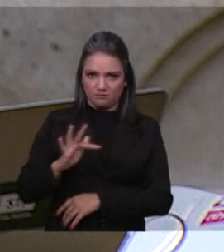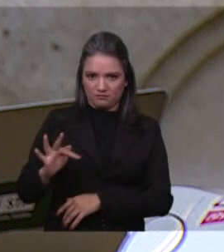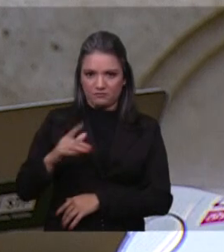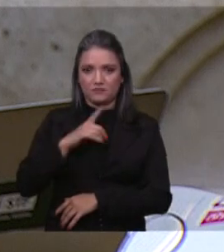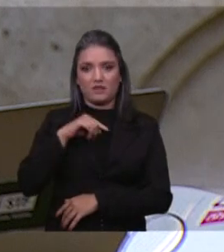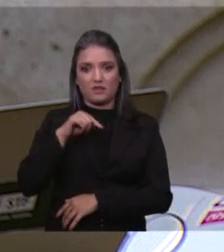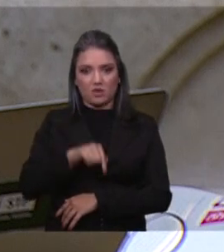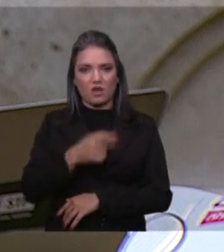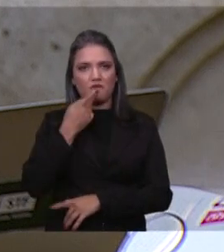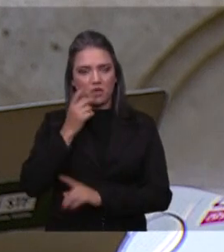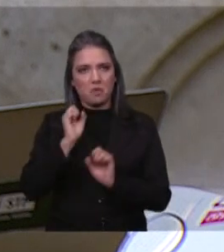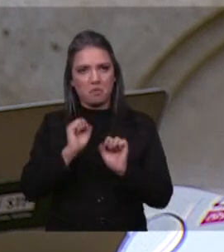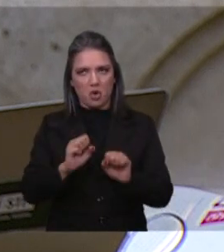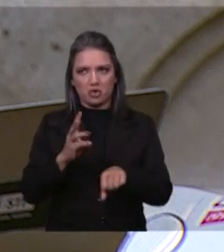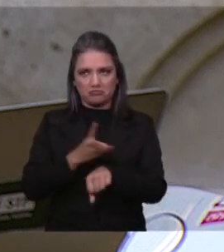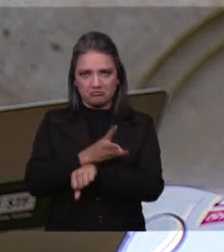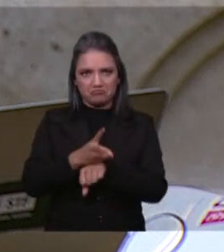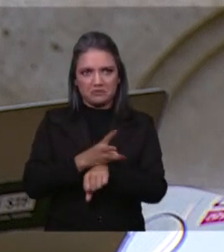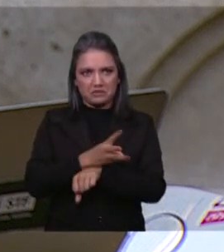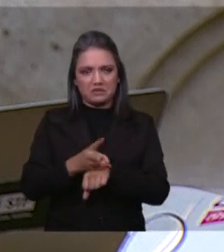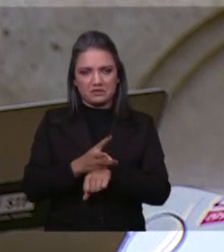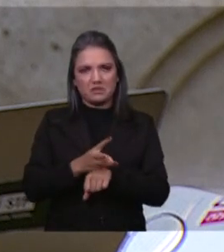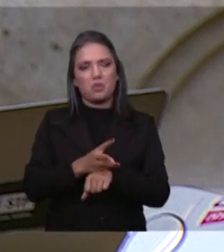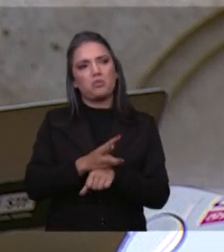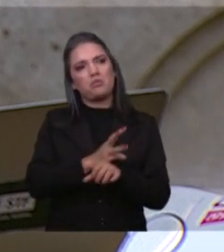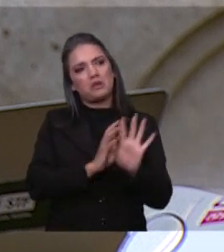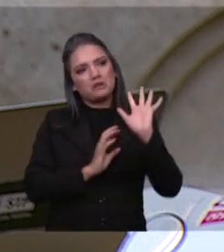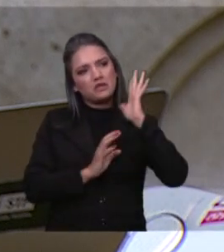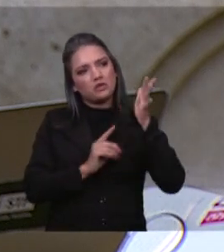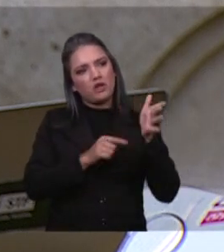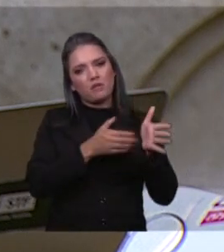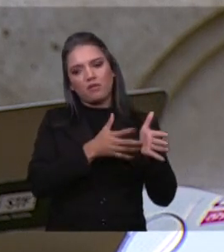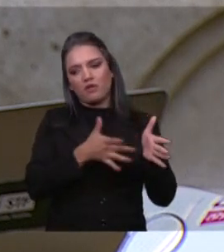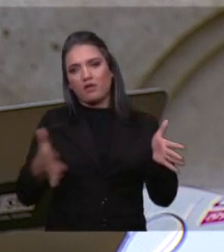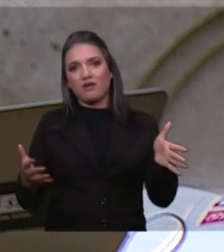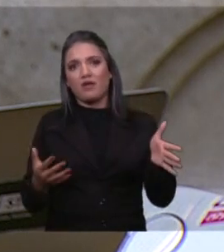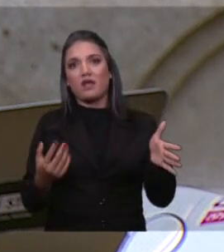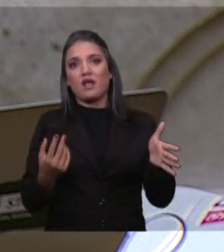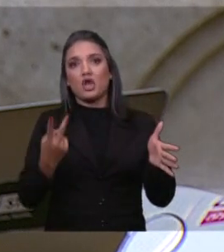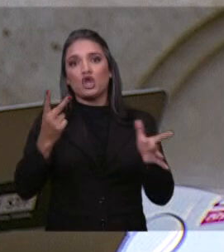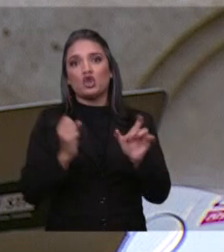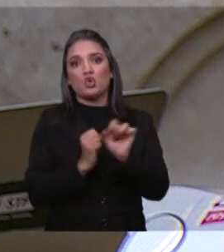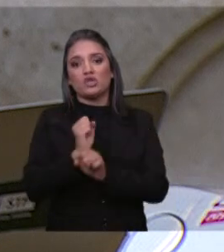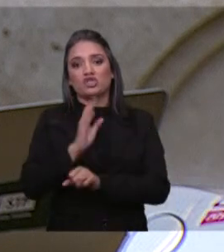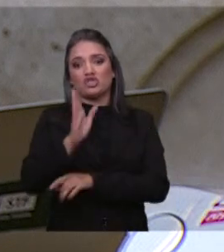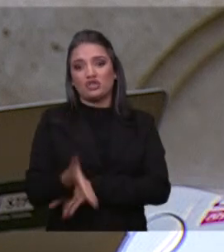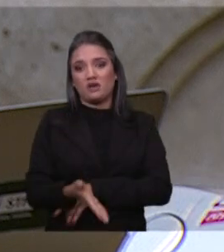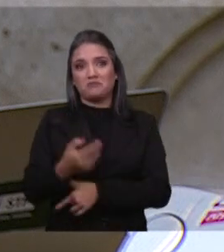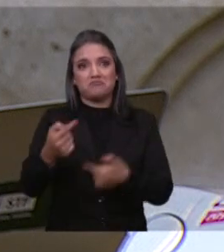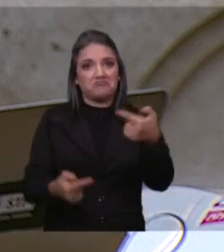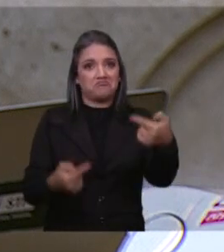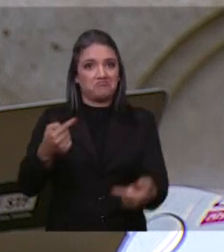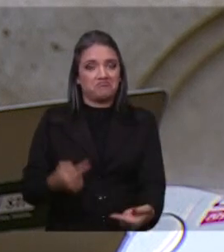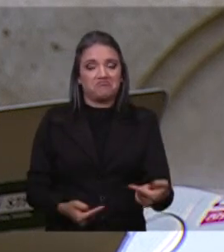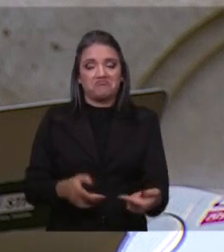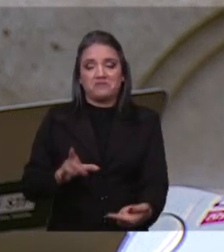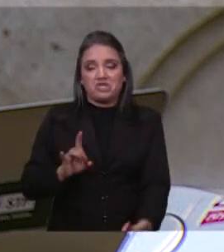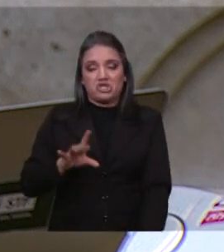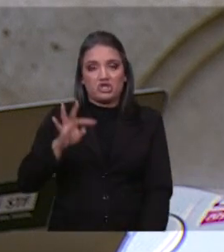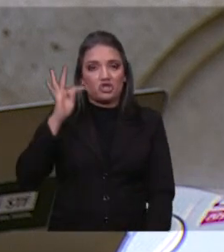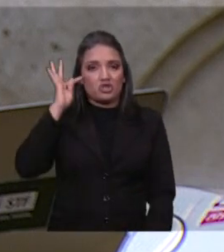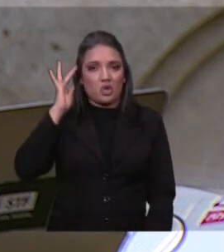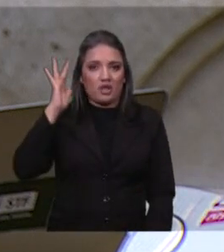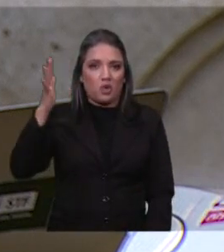a terceirização para cá, já se passaram os 2 anos. Então, acho que a discussão passa a ser puramente teórica, porque já não cabe